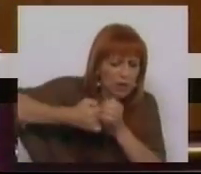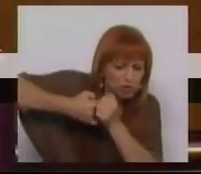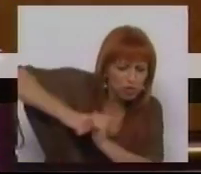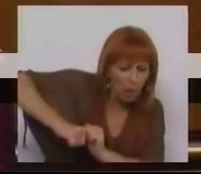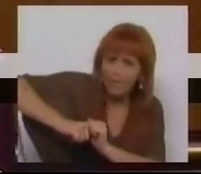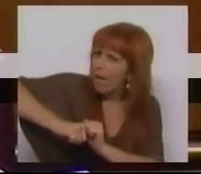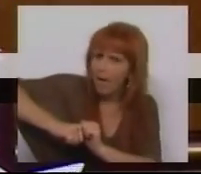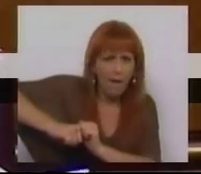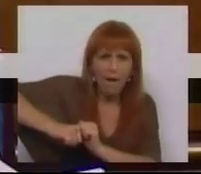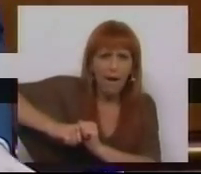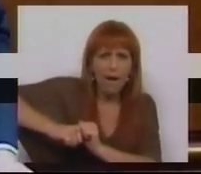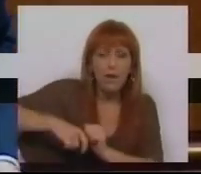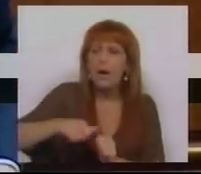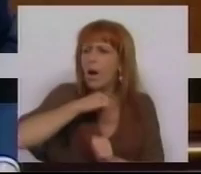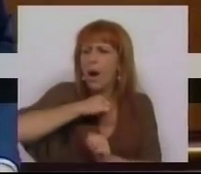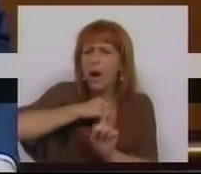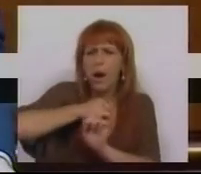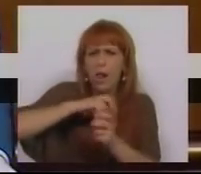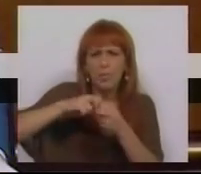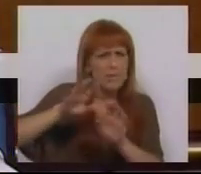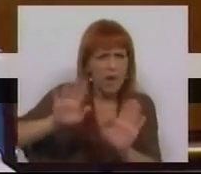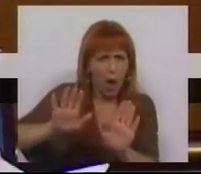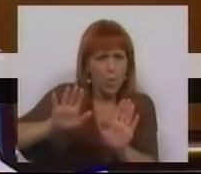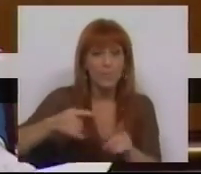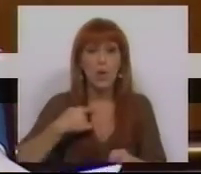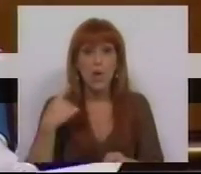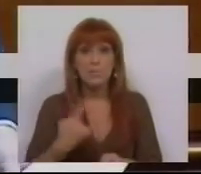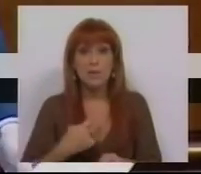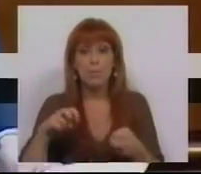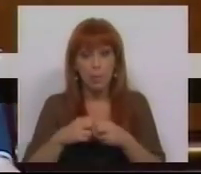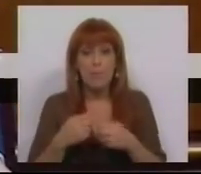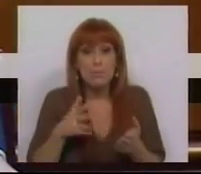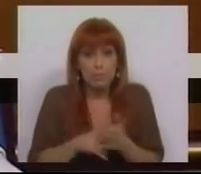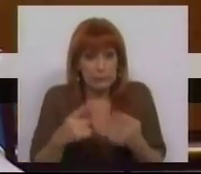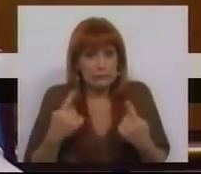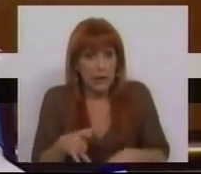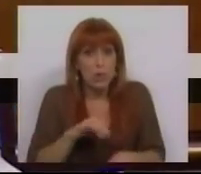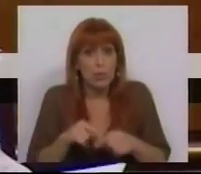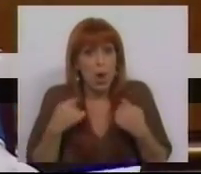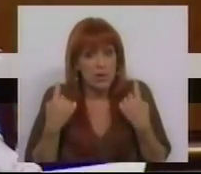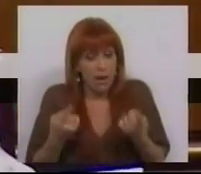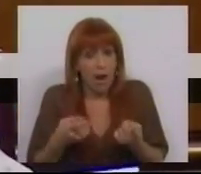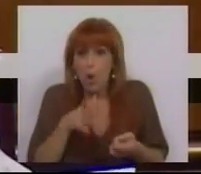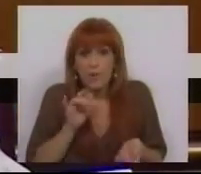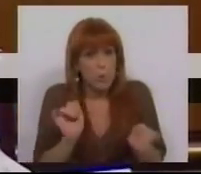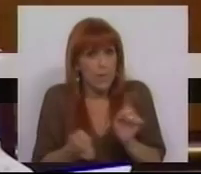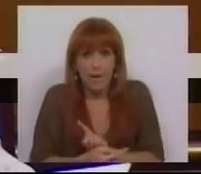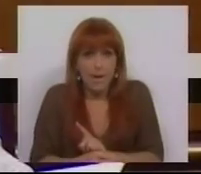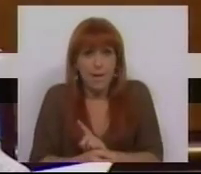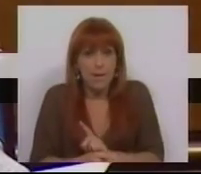debaixo da areia, não ignora os problemas. Nós temos problemas reais, Sr. Deputado. Ninguém diz o